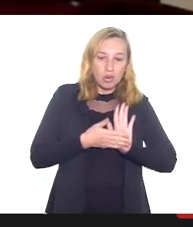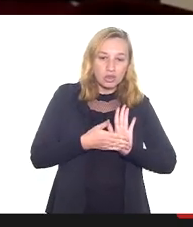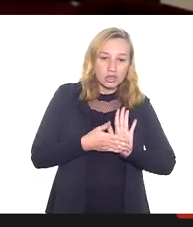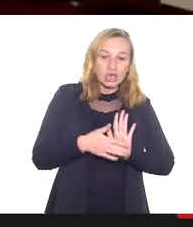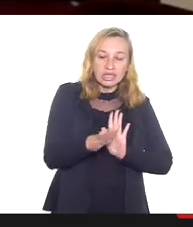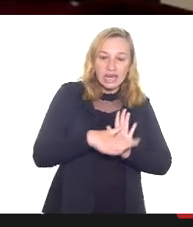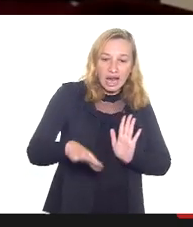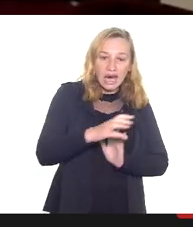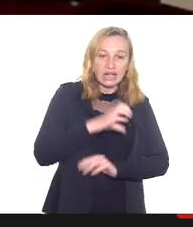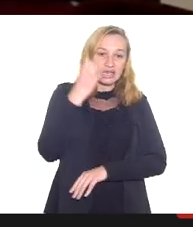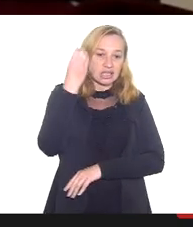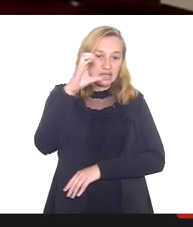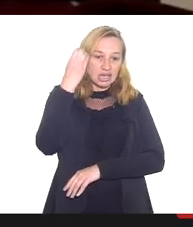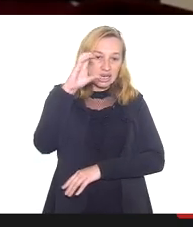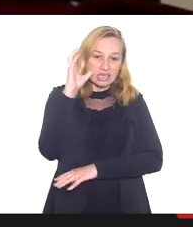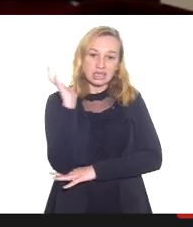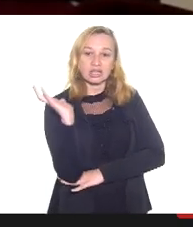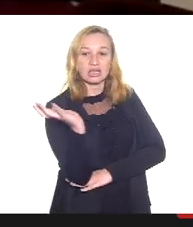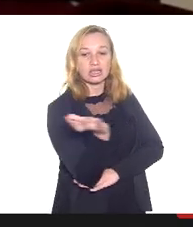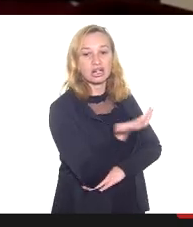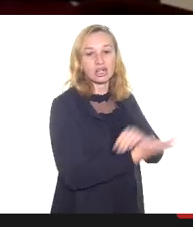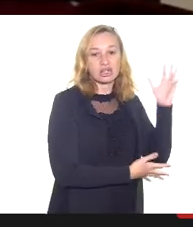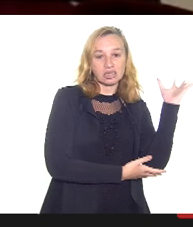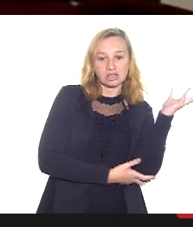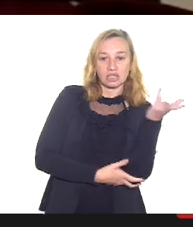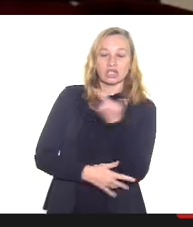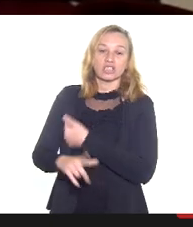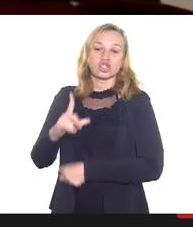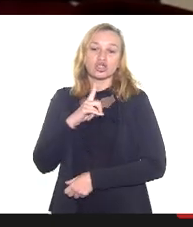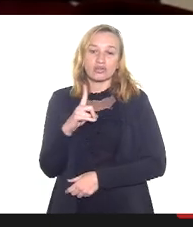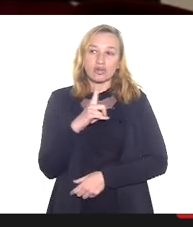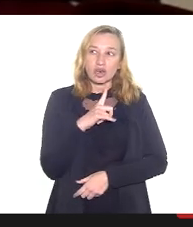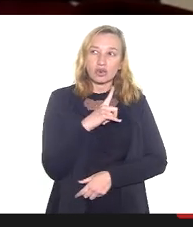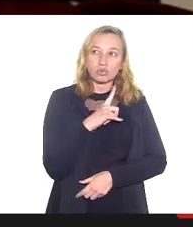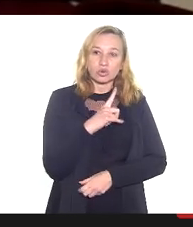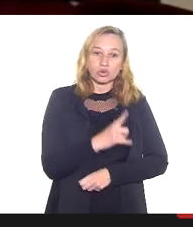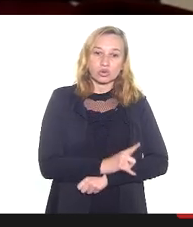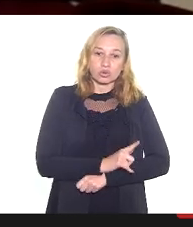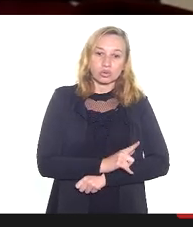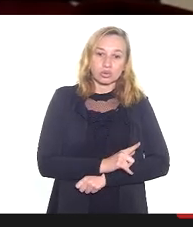de ciências da natureza e tivemos uma